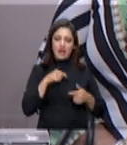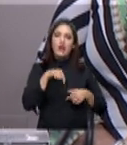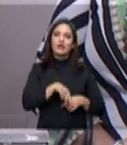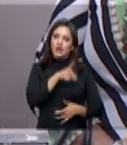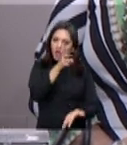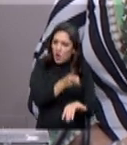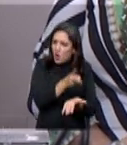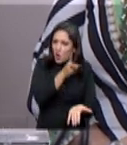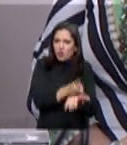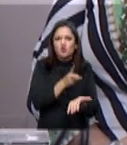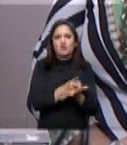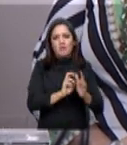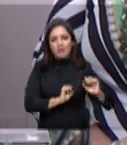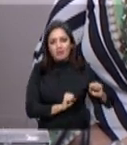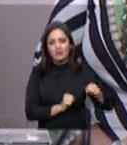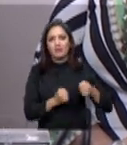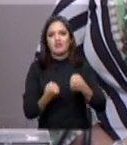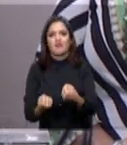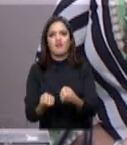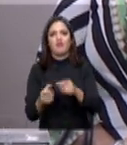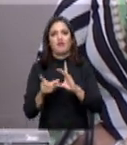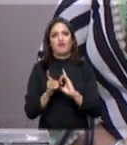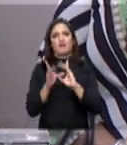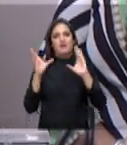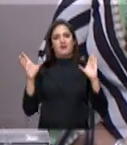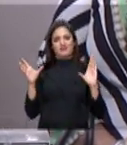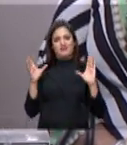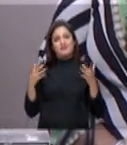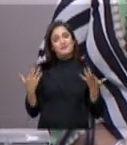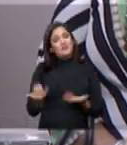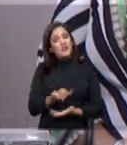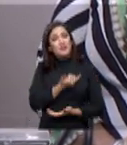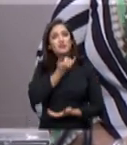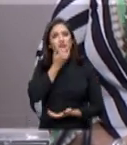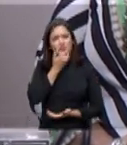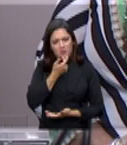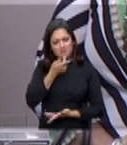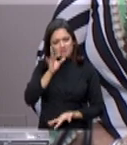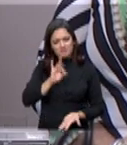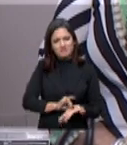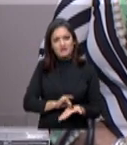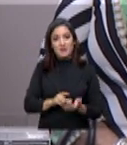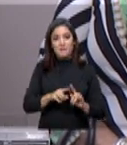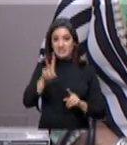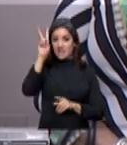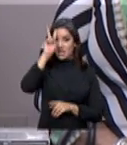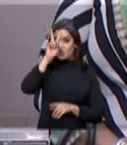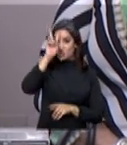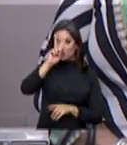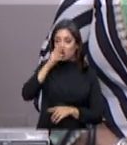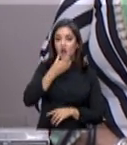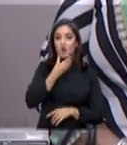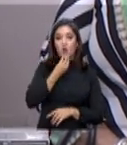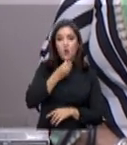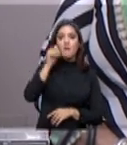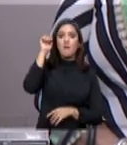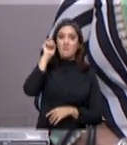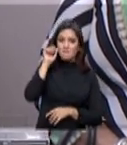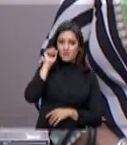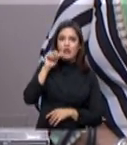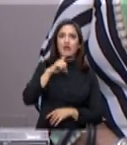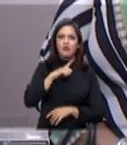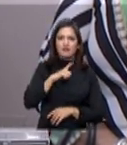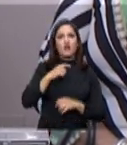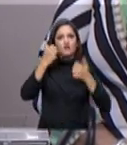firmes e fortes em defesa da democracia. Me perdoem ser muito direto. A história dos homens e mulheres, que é, no fundo, o que